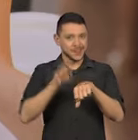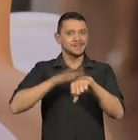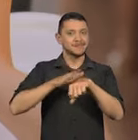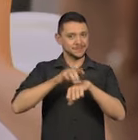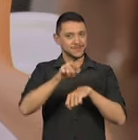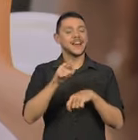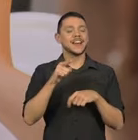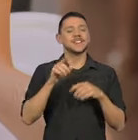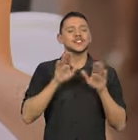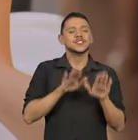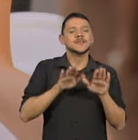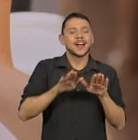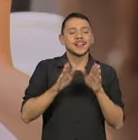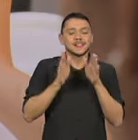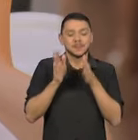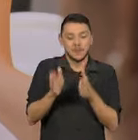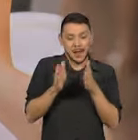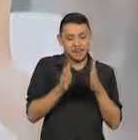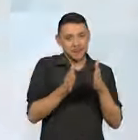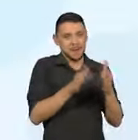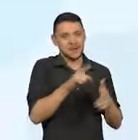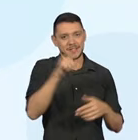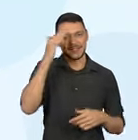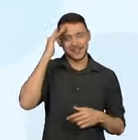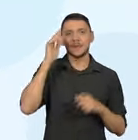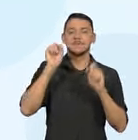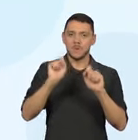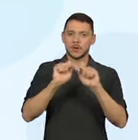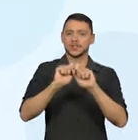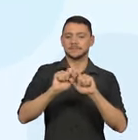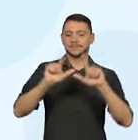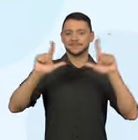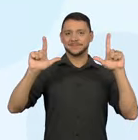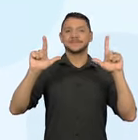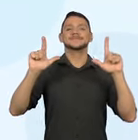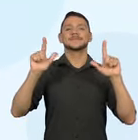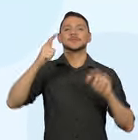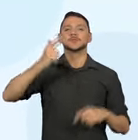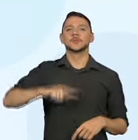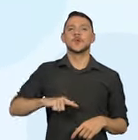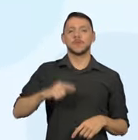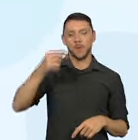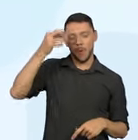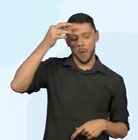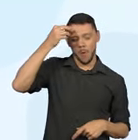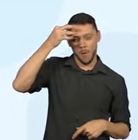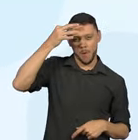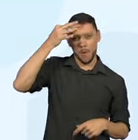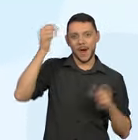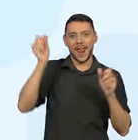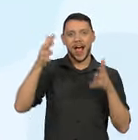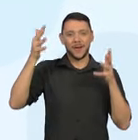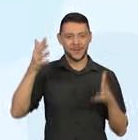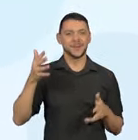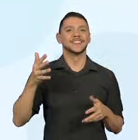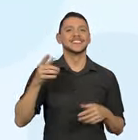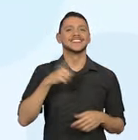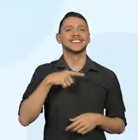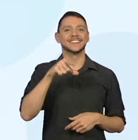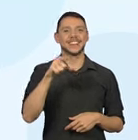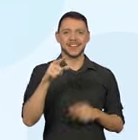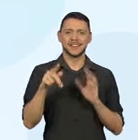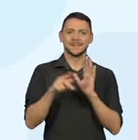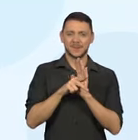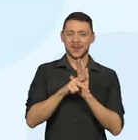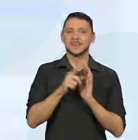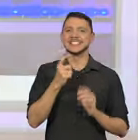por aula. Pode abrir a tela, oráculo, por gentileza. Deixa eu ver. Minha dentista disse que a saliva, que quem